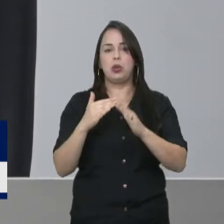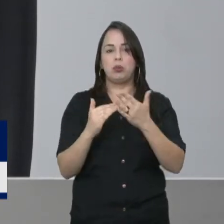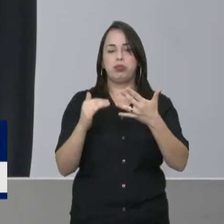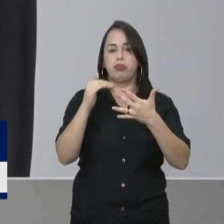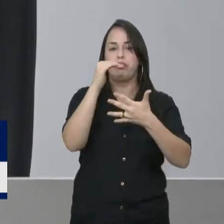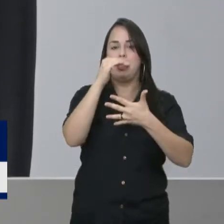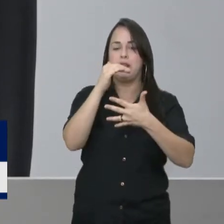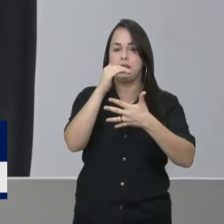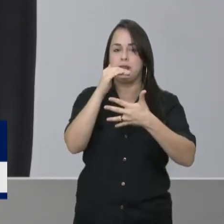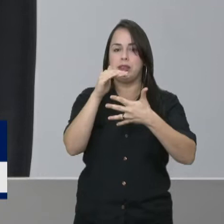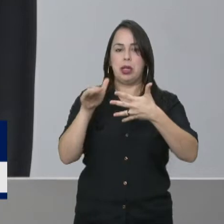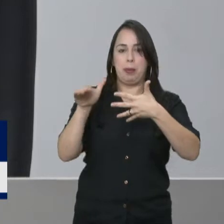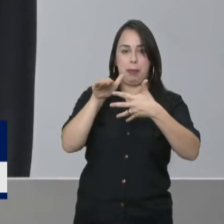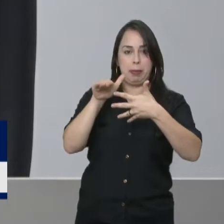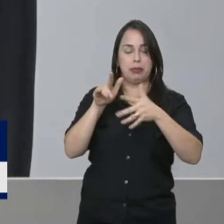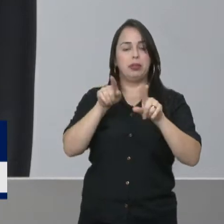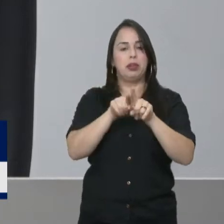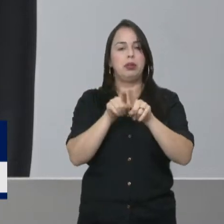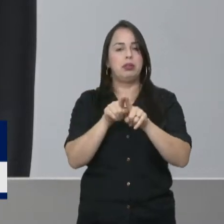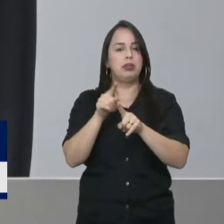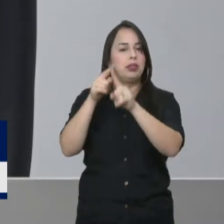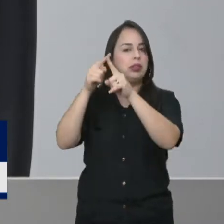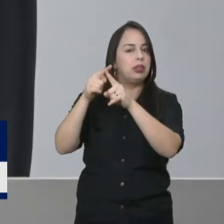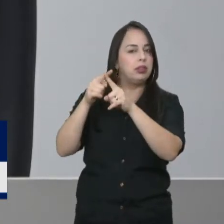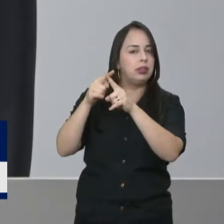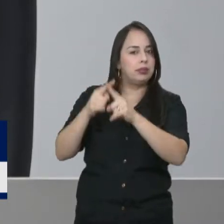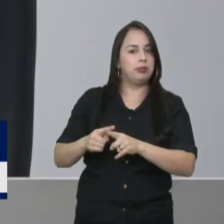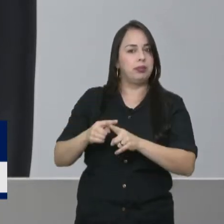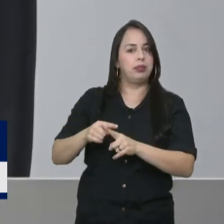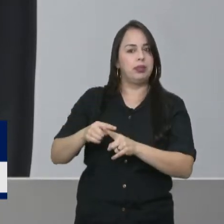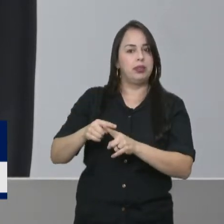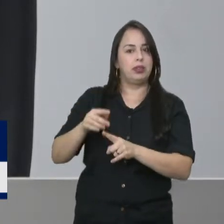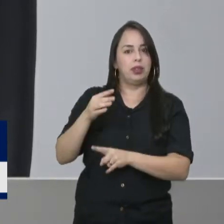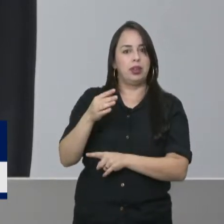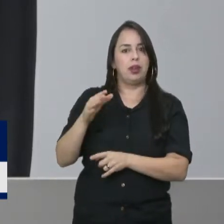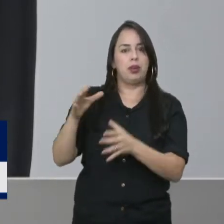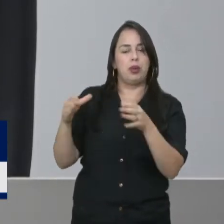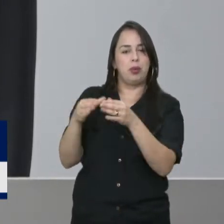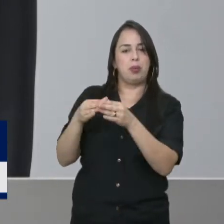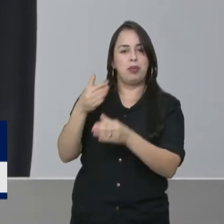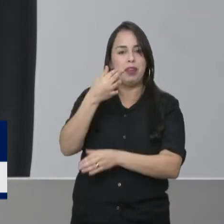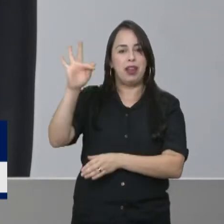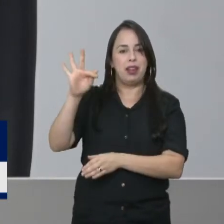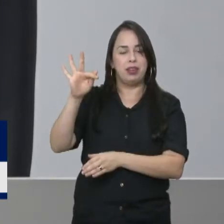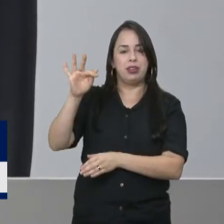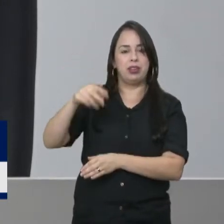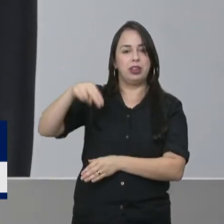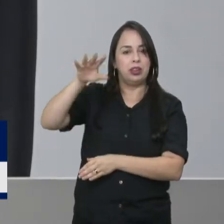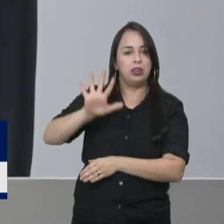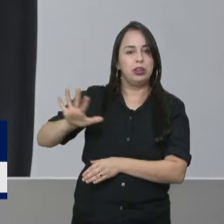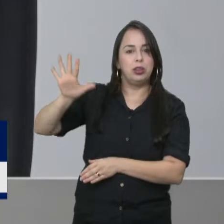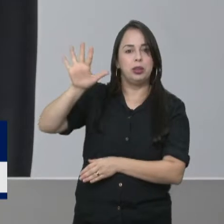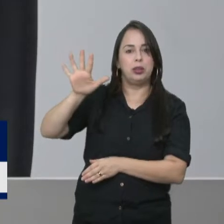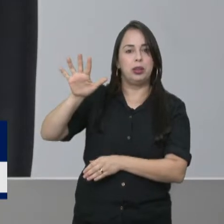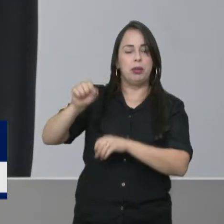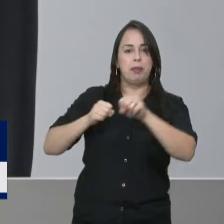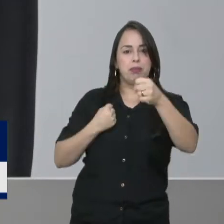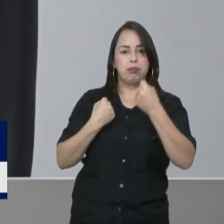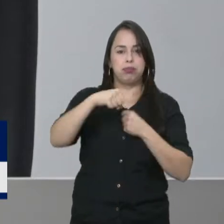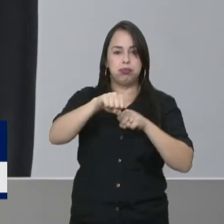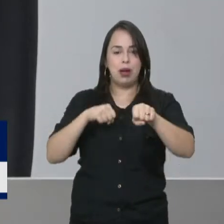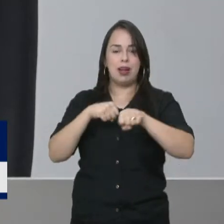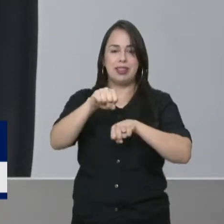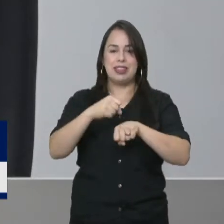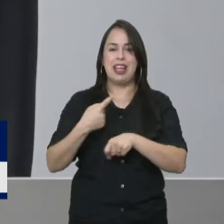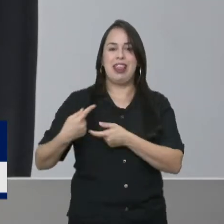último dia 10 de setembro pela Confederação Nacional de Boxe. Parabéns, então, ao conhecido Zé